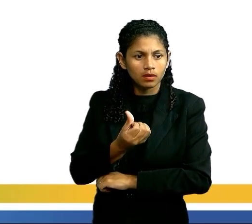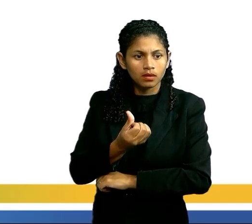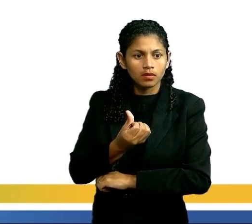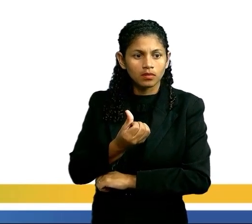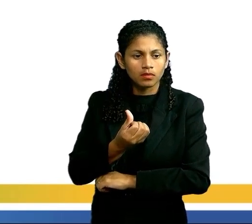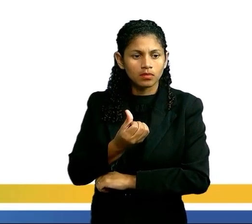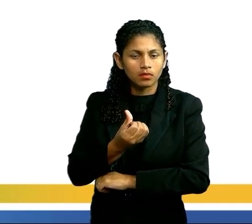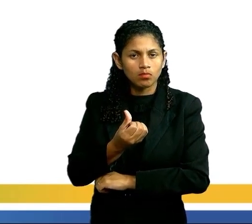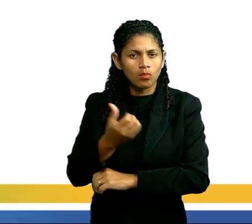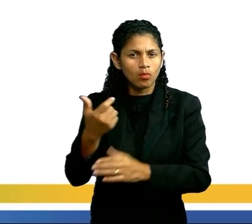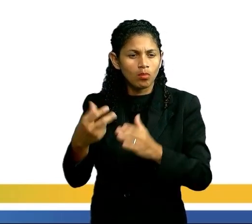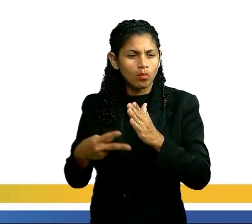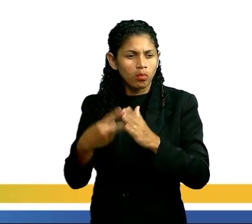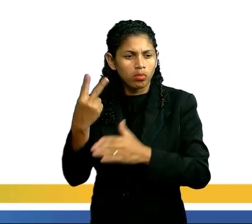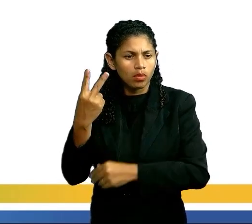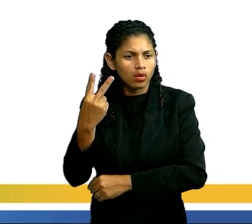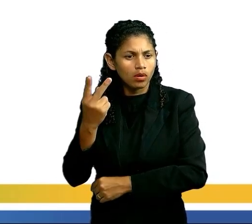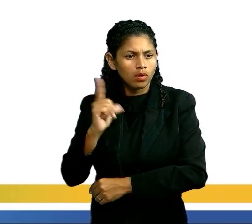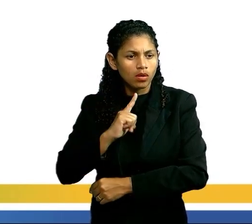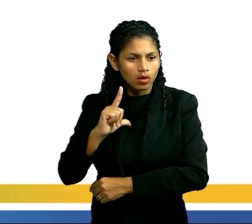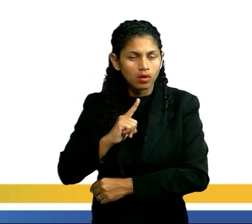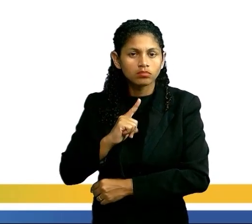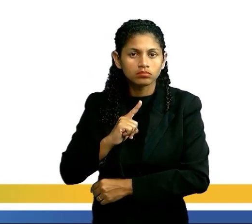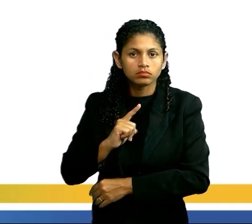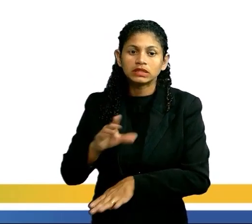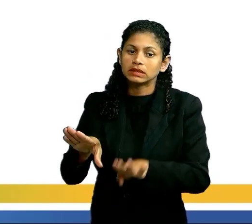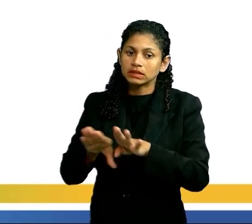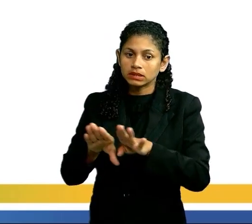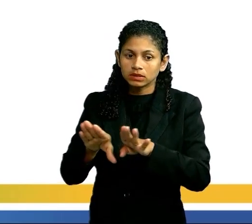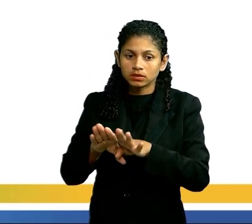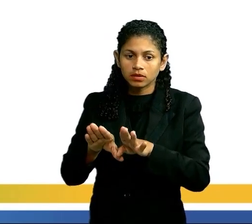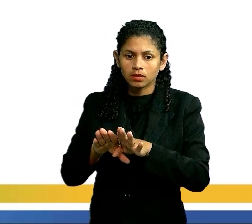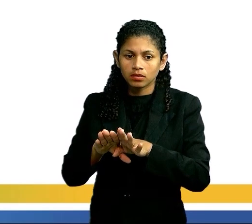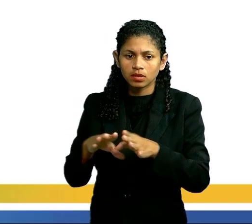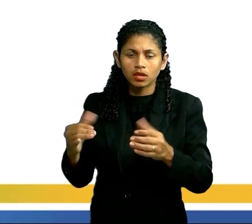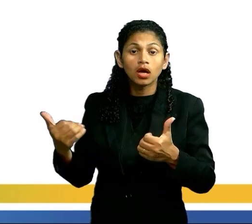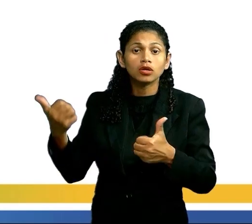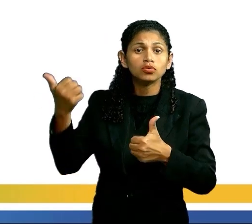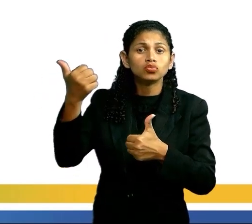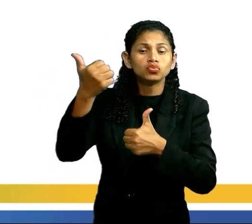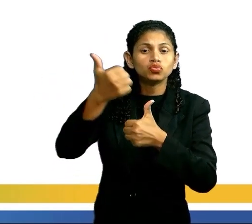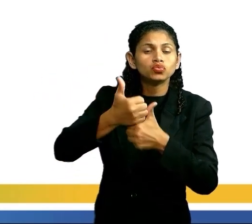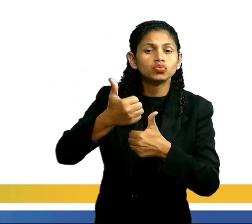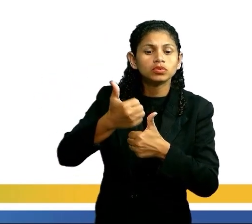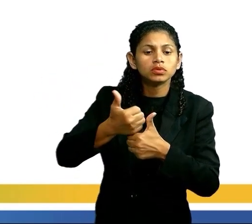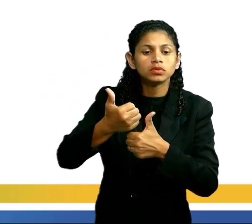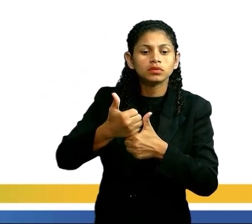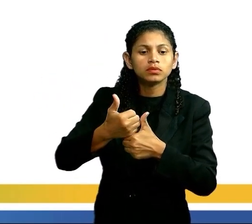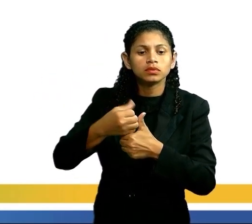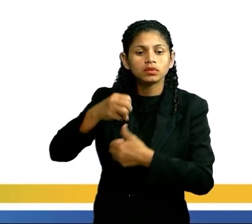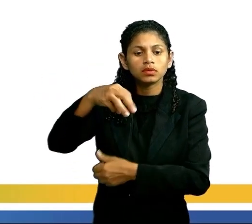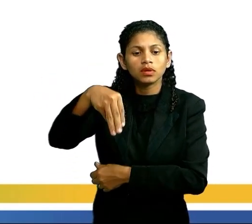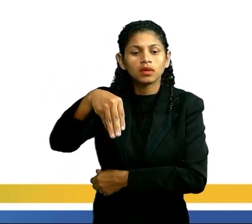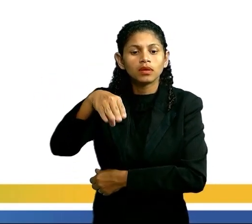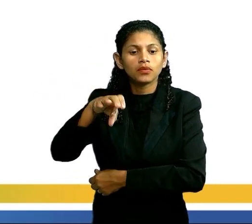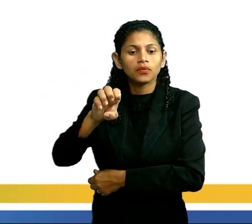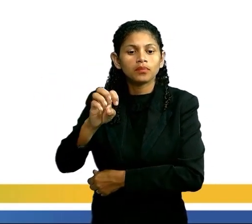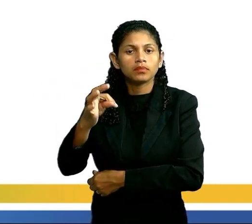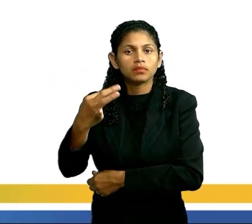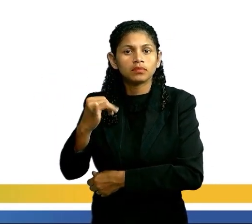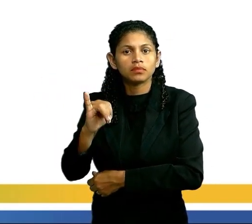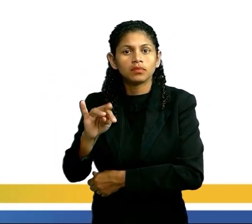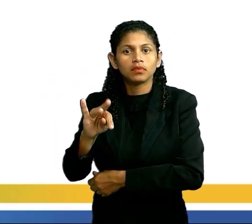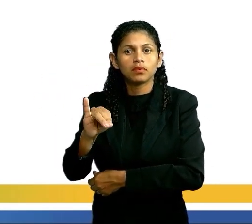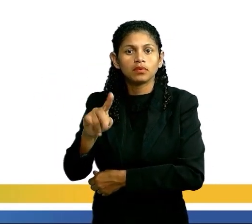estrutura? Também. E o que é esse substituinte metila? É esse daqui que eu